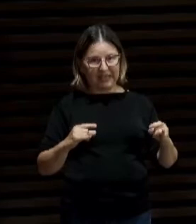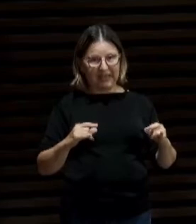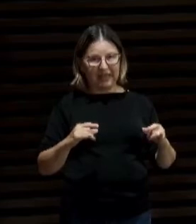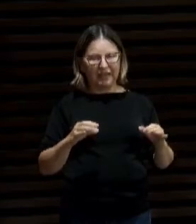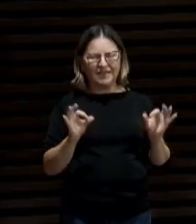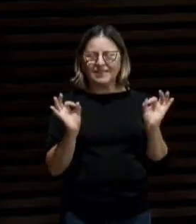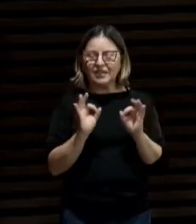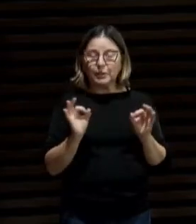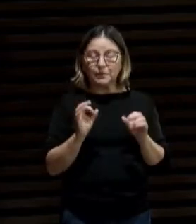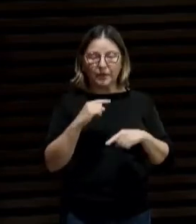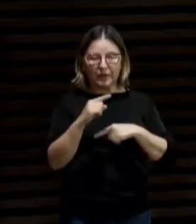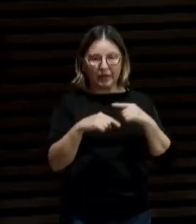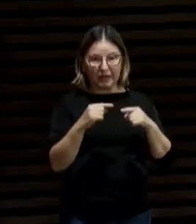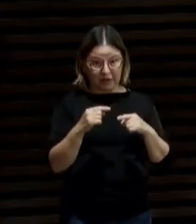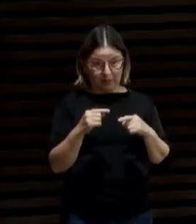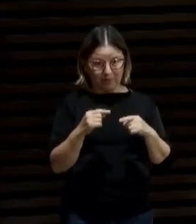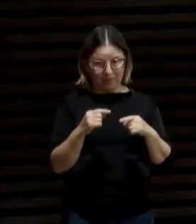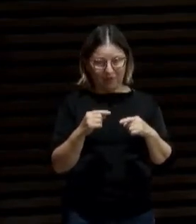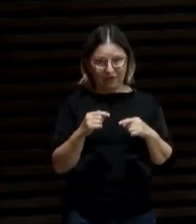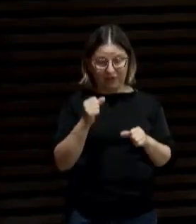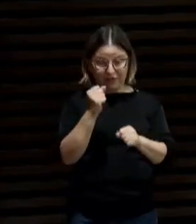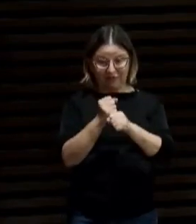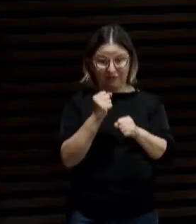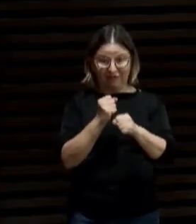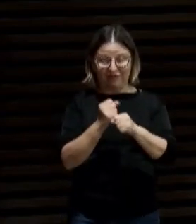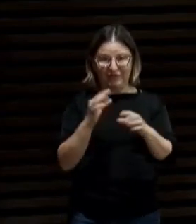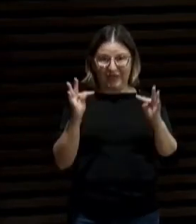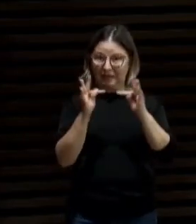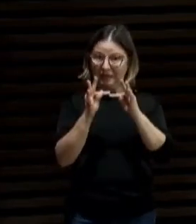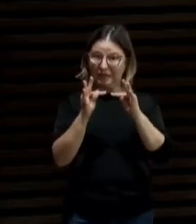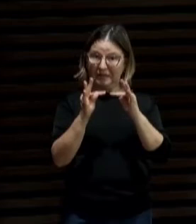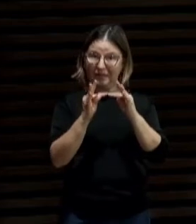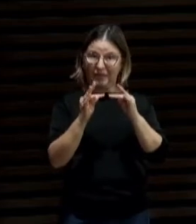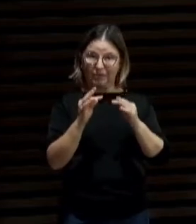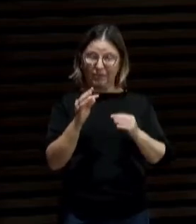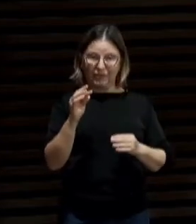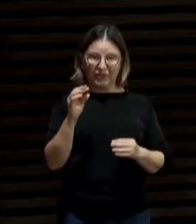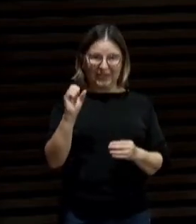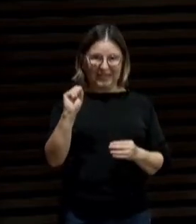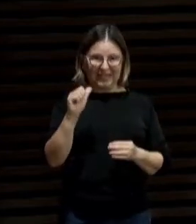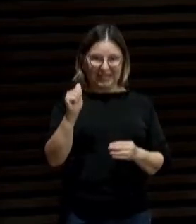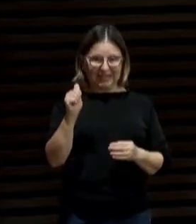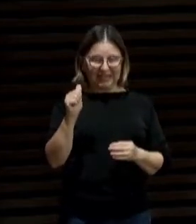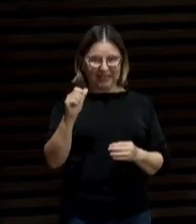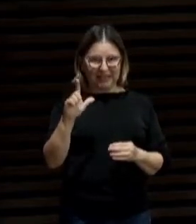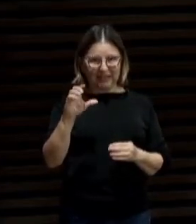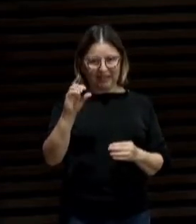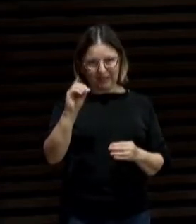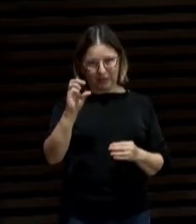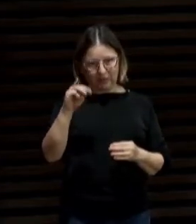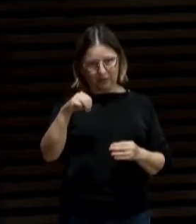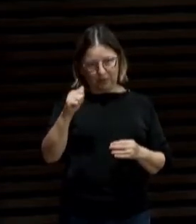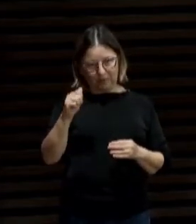pelo templo de Salomão, feito de ouro glorioso. Isso é uma figura também do que vai acontecer conosco. Essa